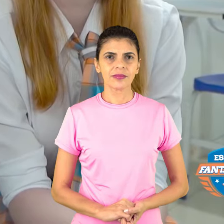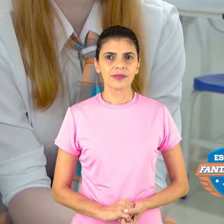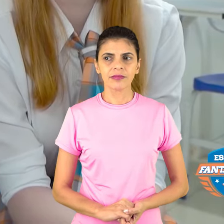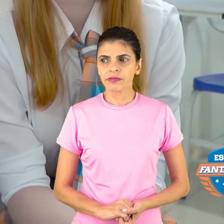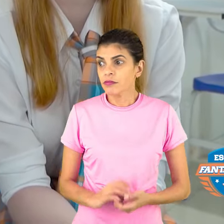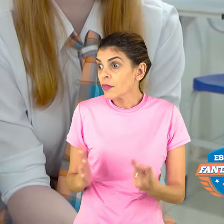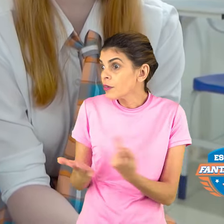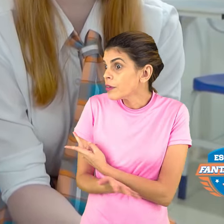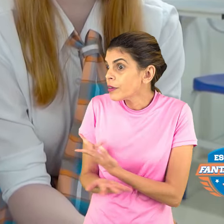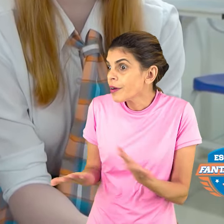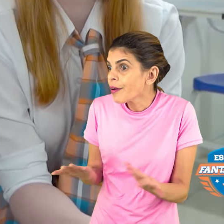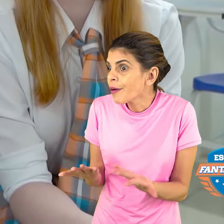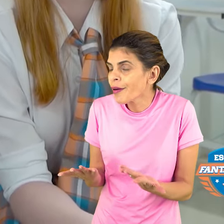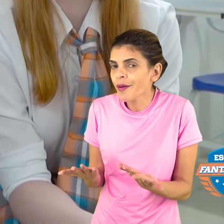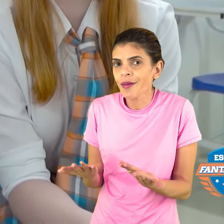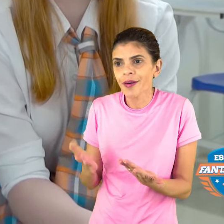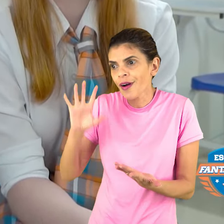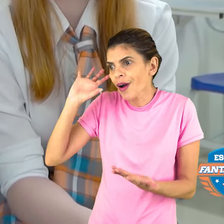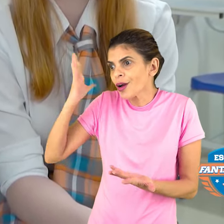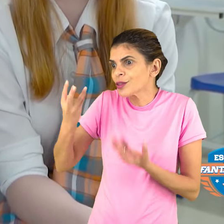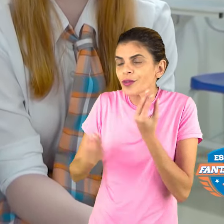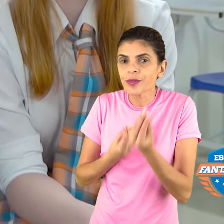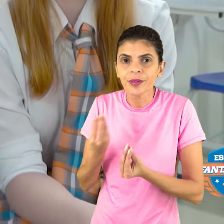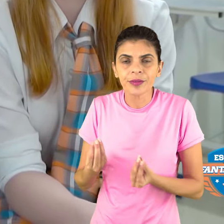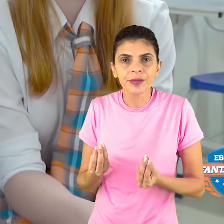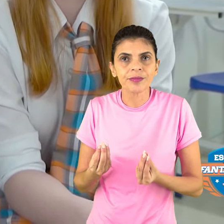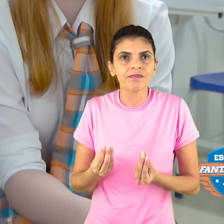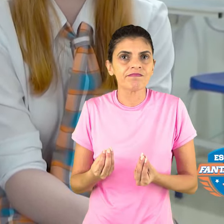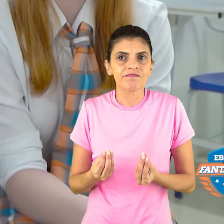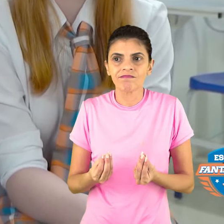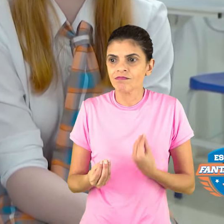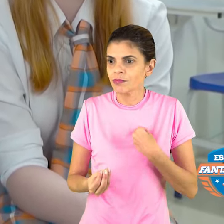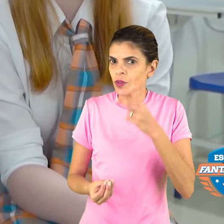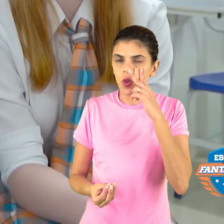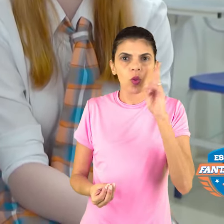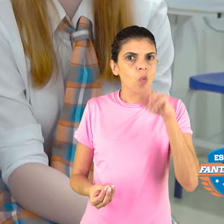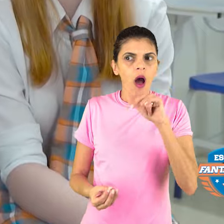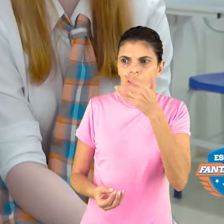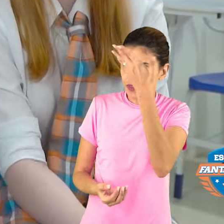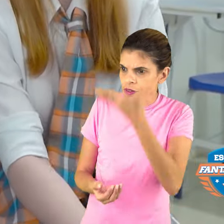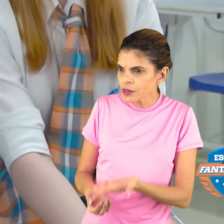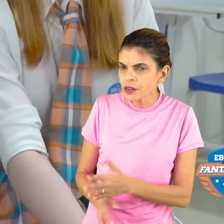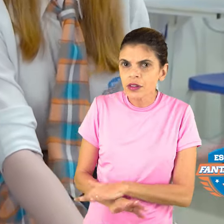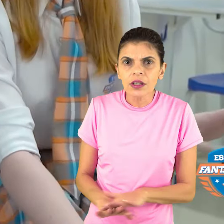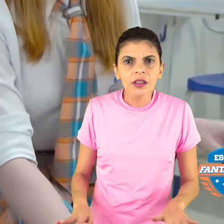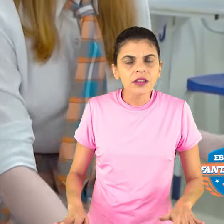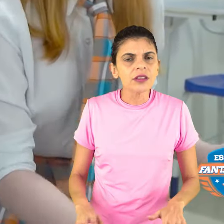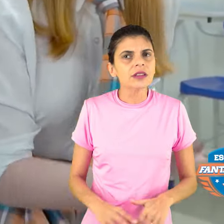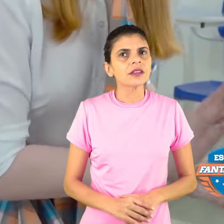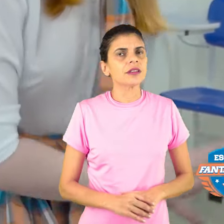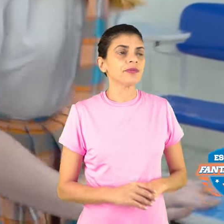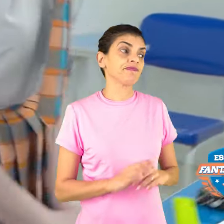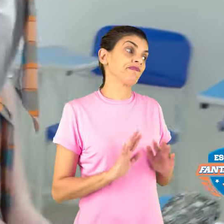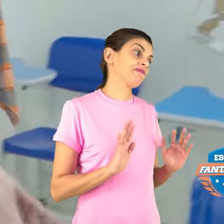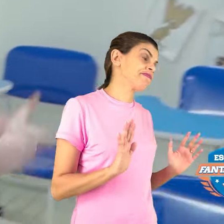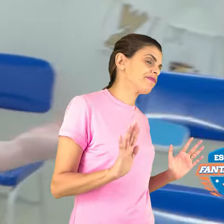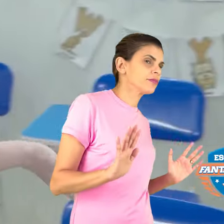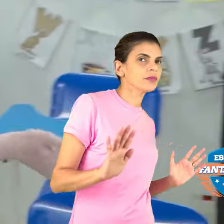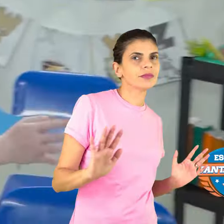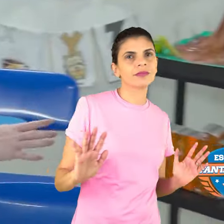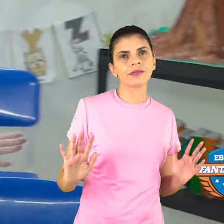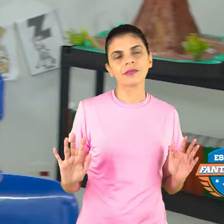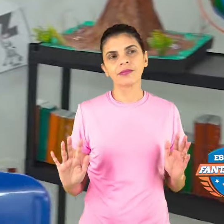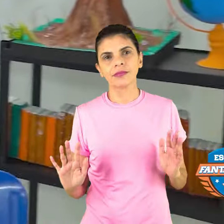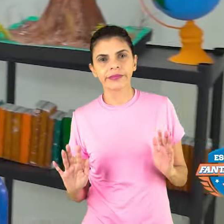E agora, Ana? O que faremos? Eu nunca vi a Camila assim. Bom, eu